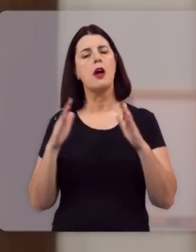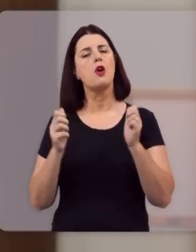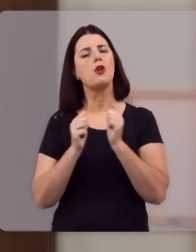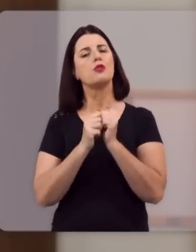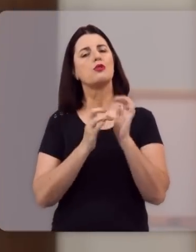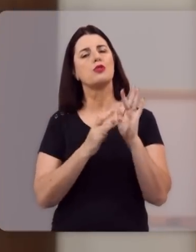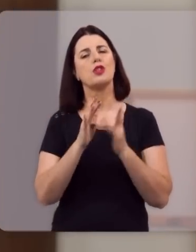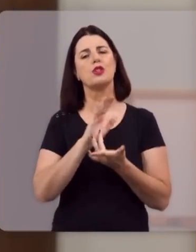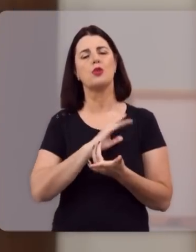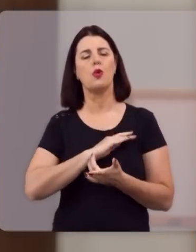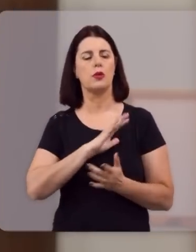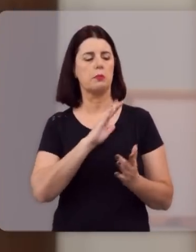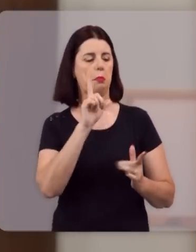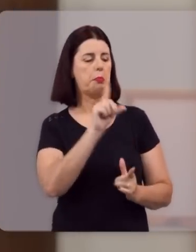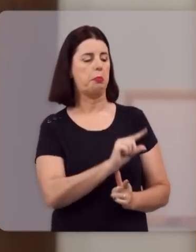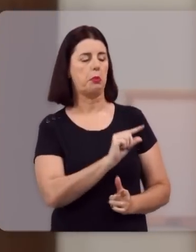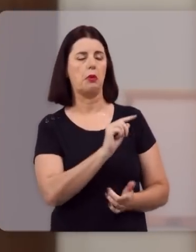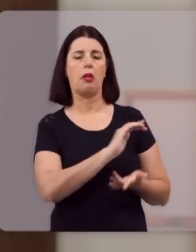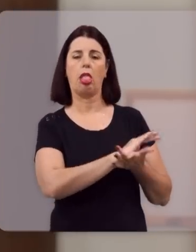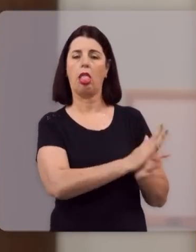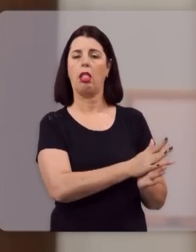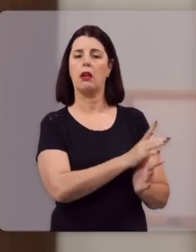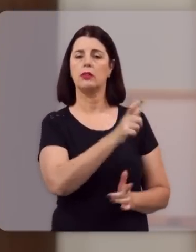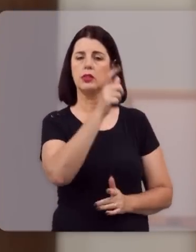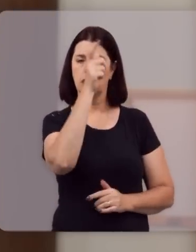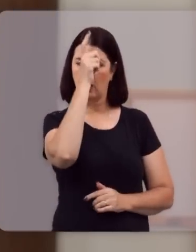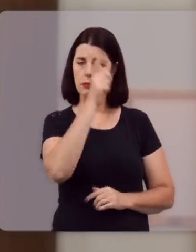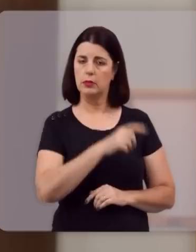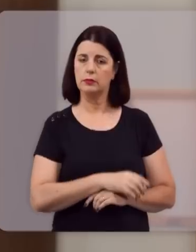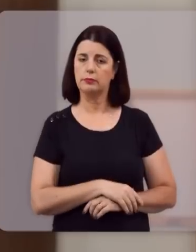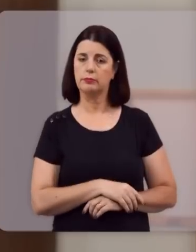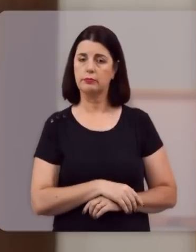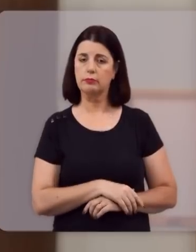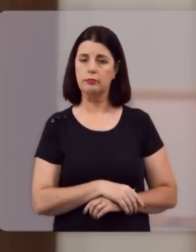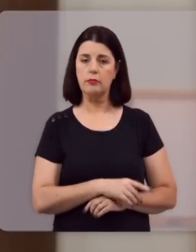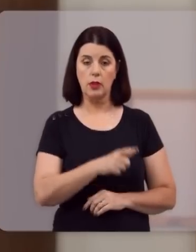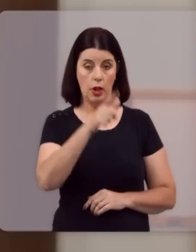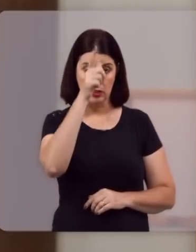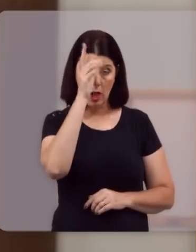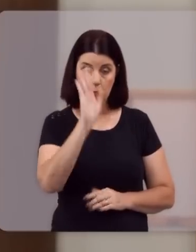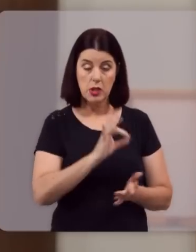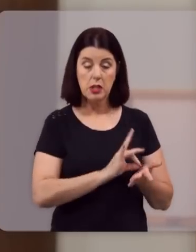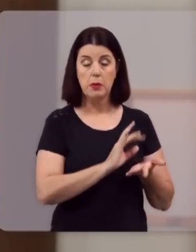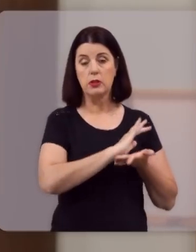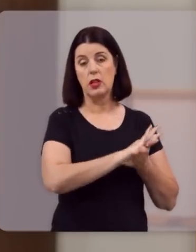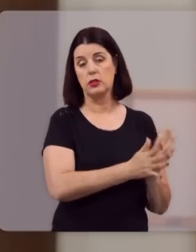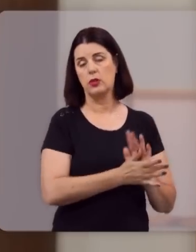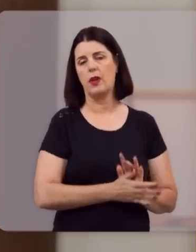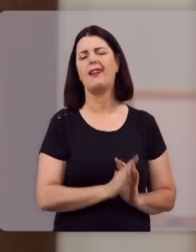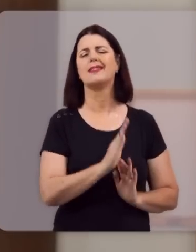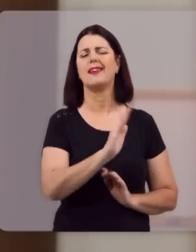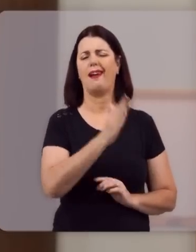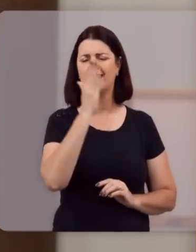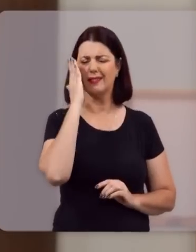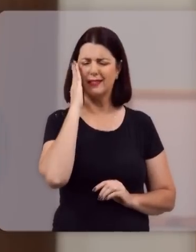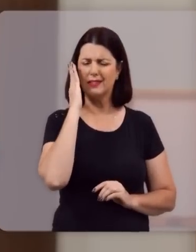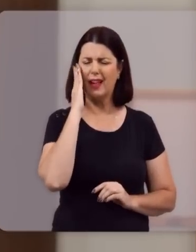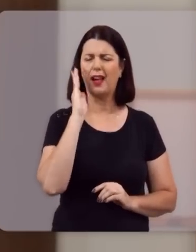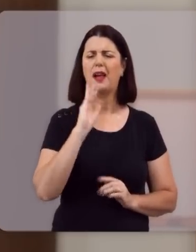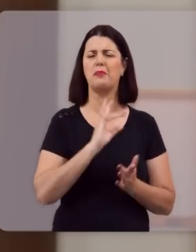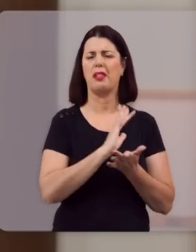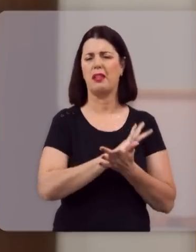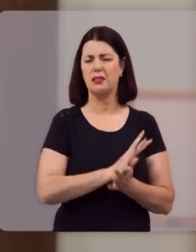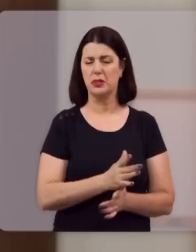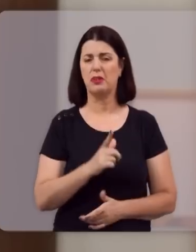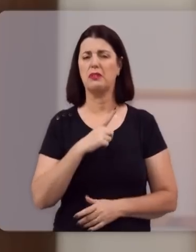Maior é aquele que está em nós do que aquele que está no mundo. O diabo já é um inimigo derrotado. Ele sabe que ele já está